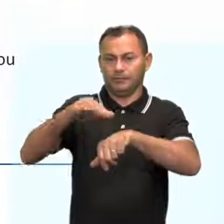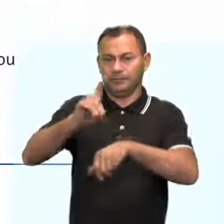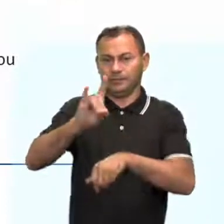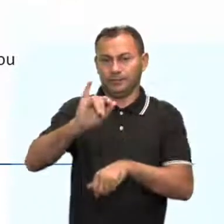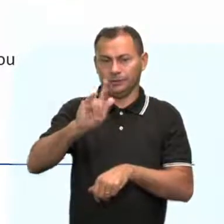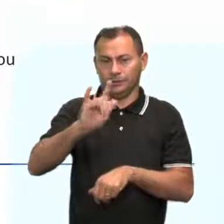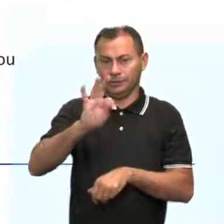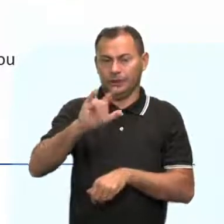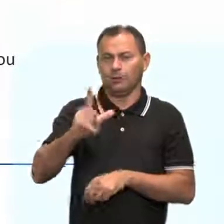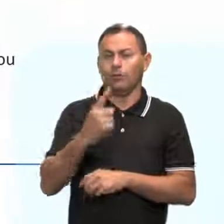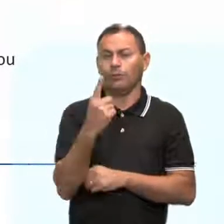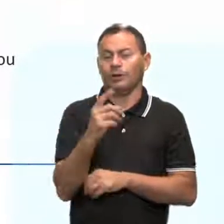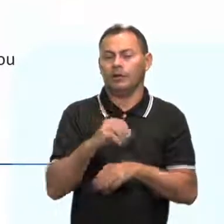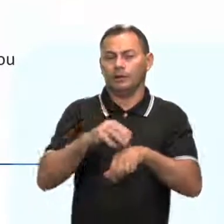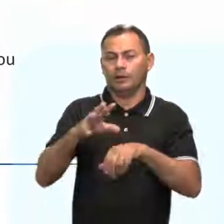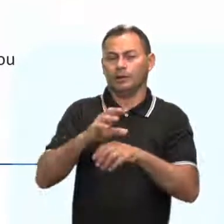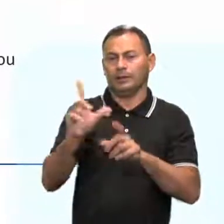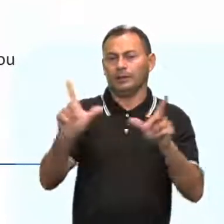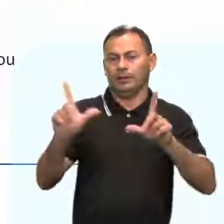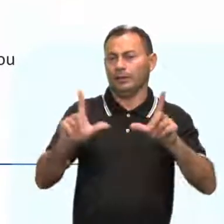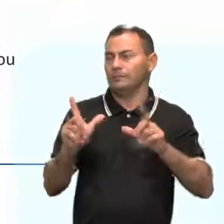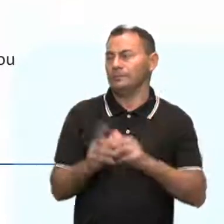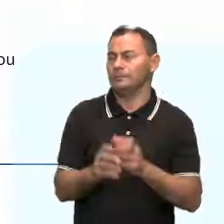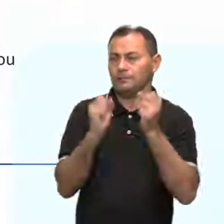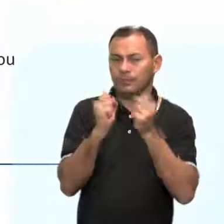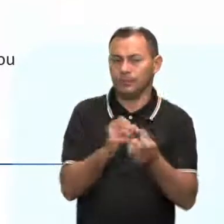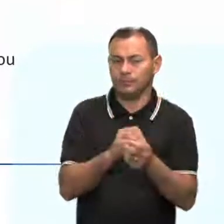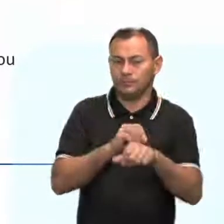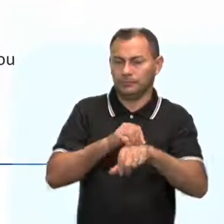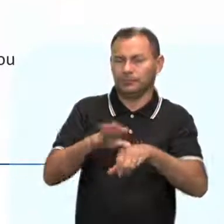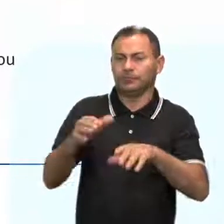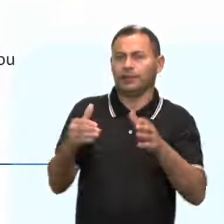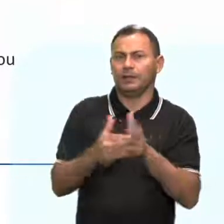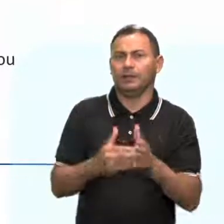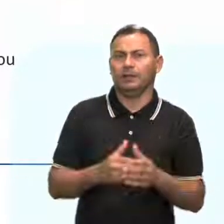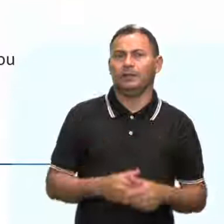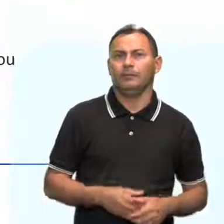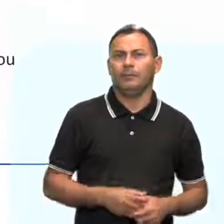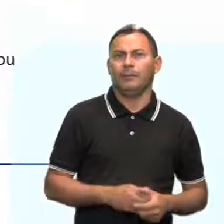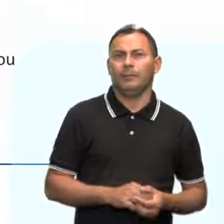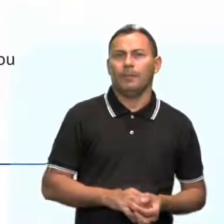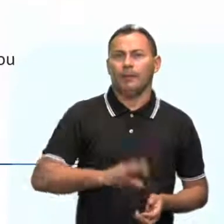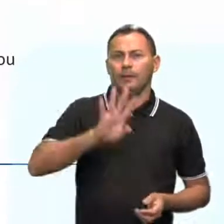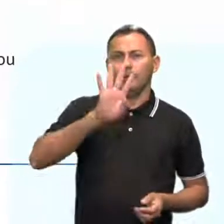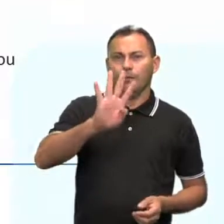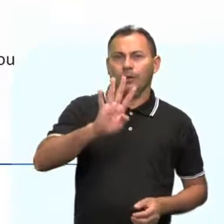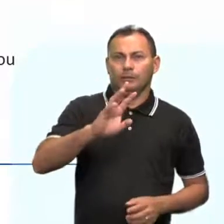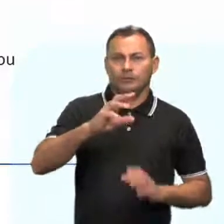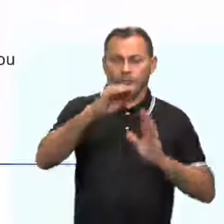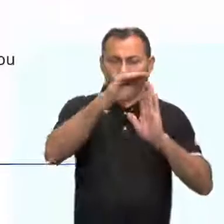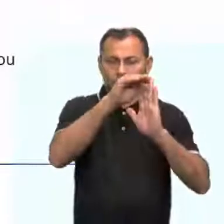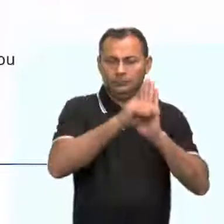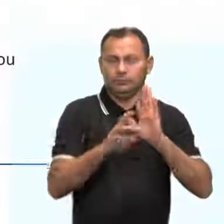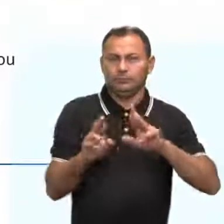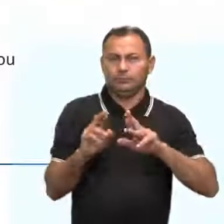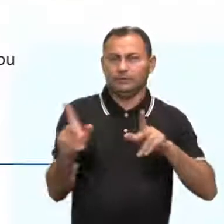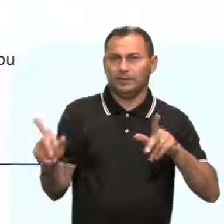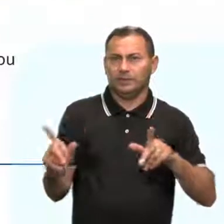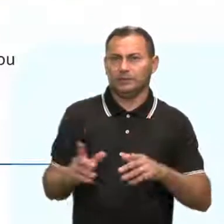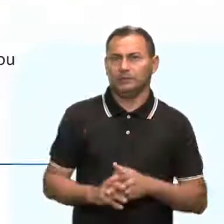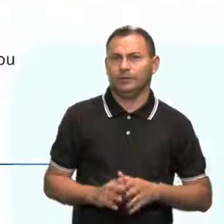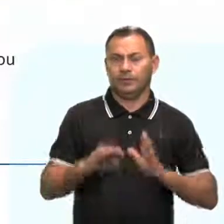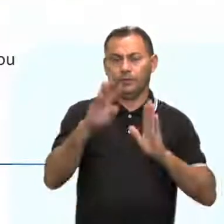digital, uma emissora de TV pode transmitir até 4 programações diferentes.